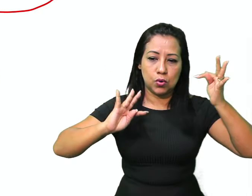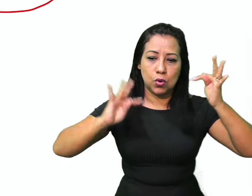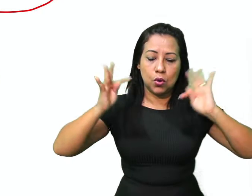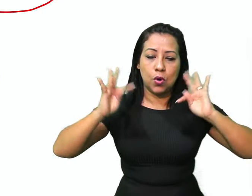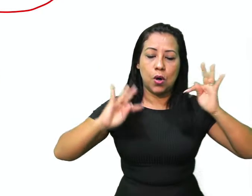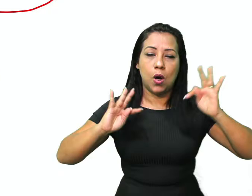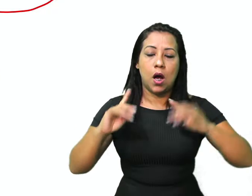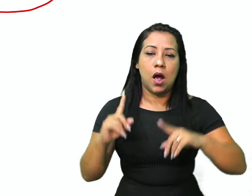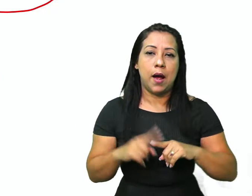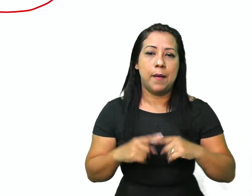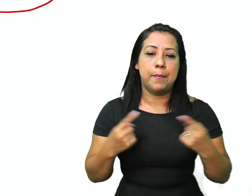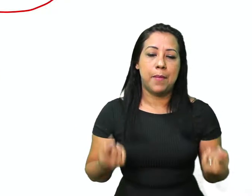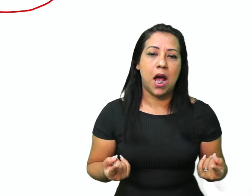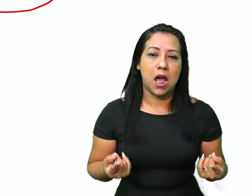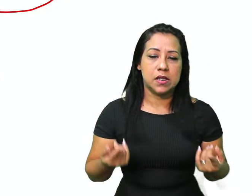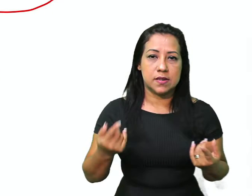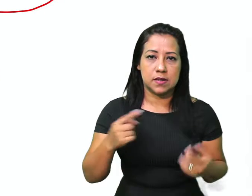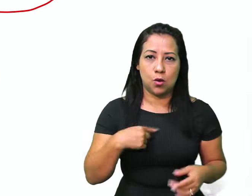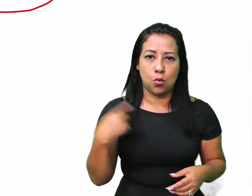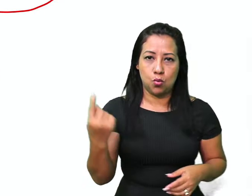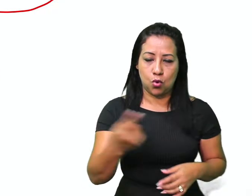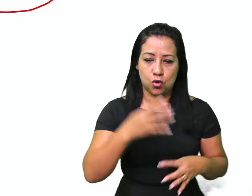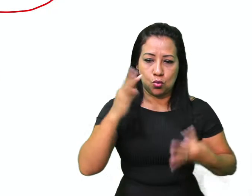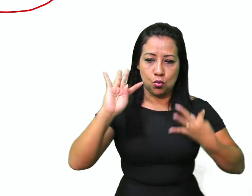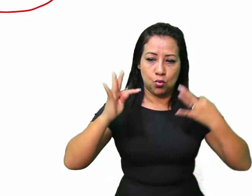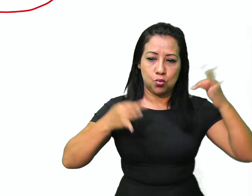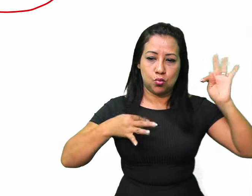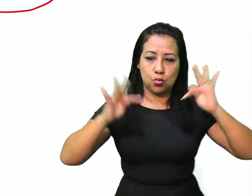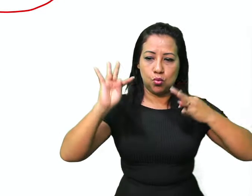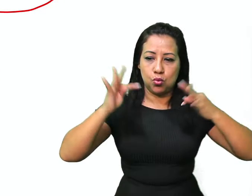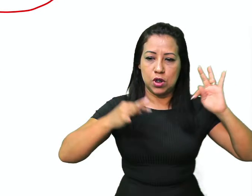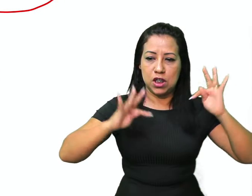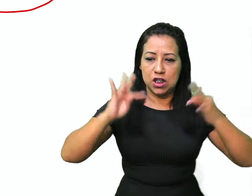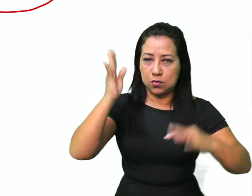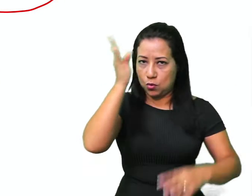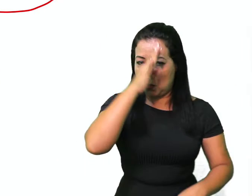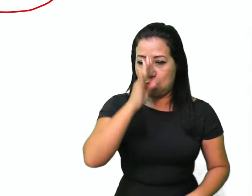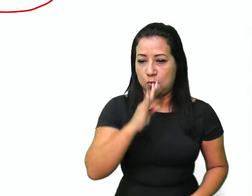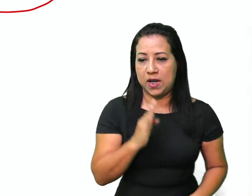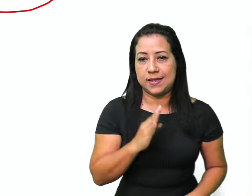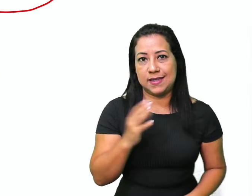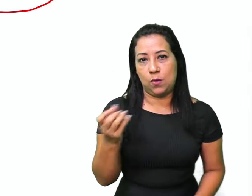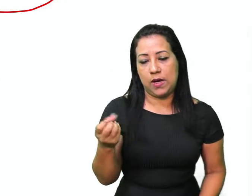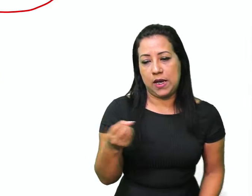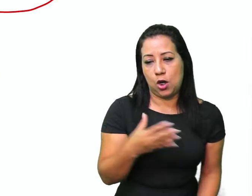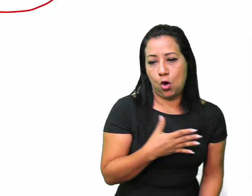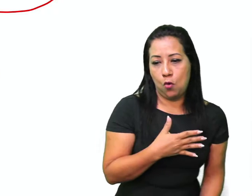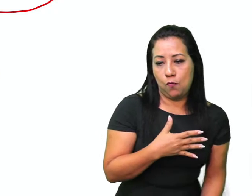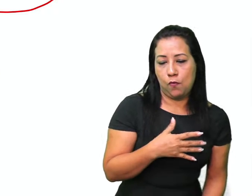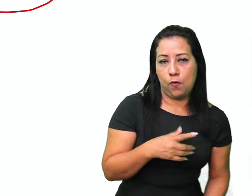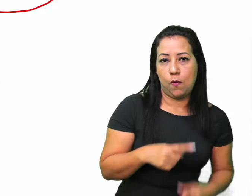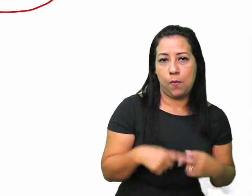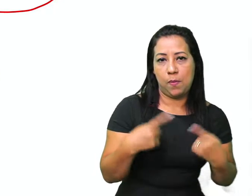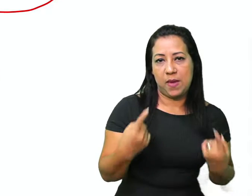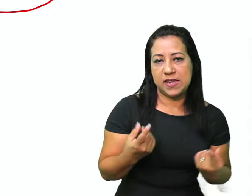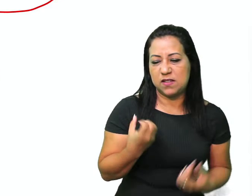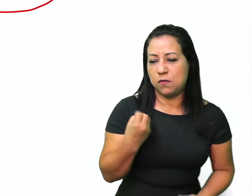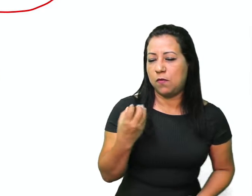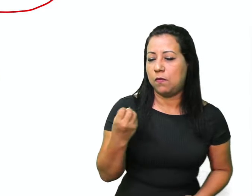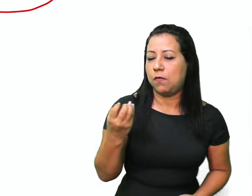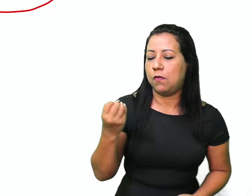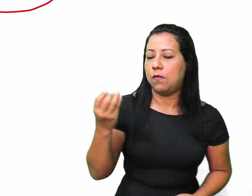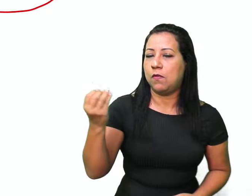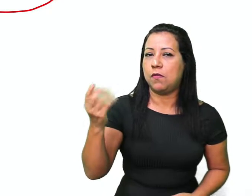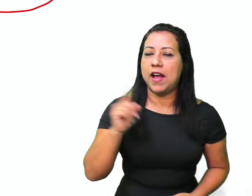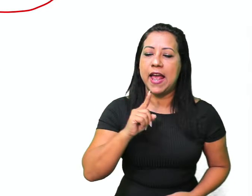no Brasil é recente, que nós somos um país de colonização recente. Mas você vai para o Oriente Médio, você vai